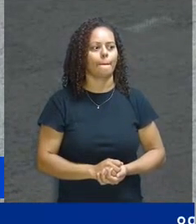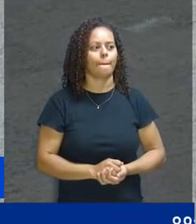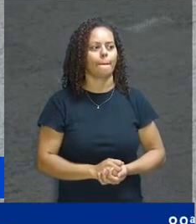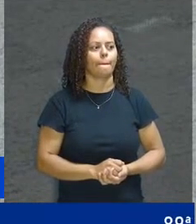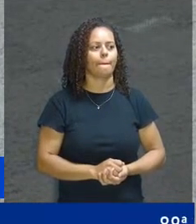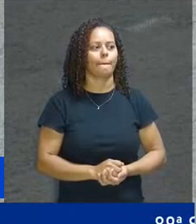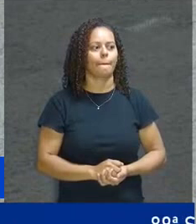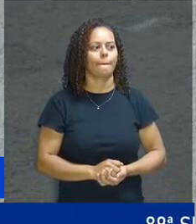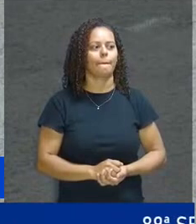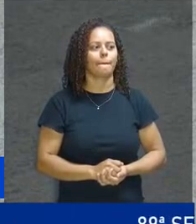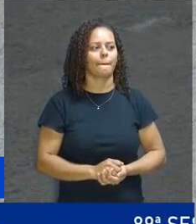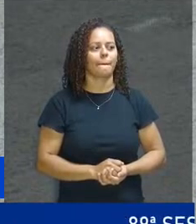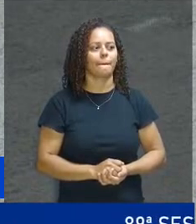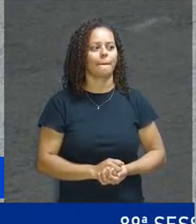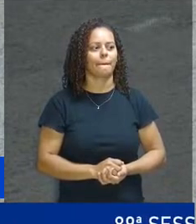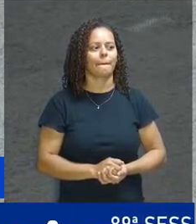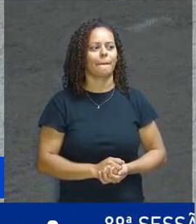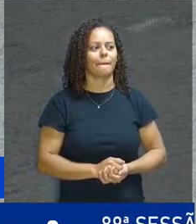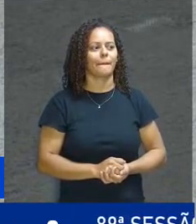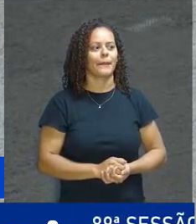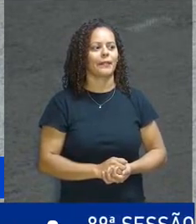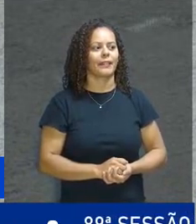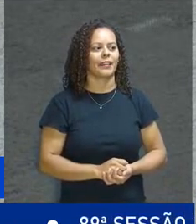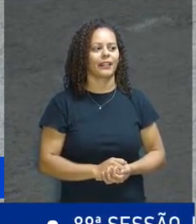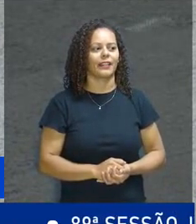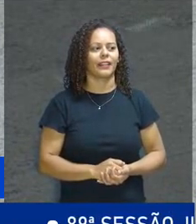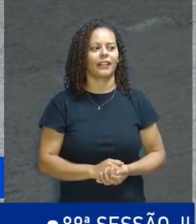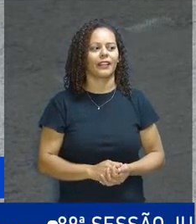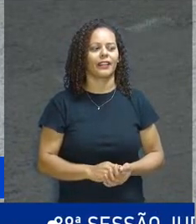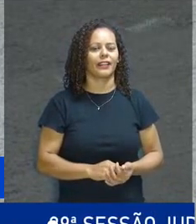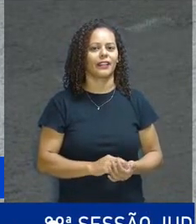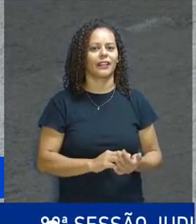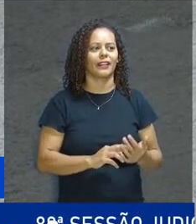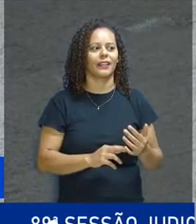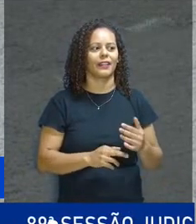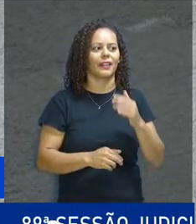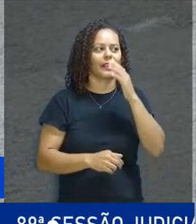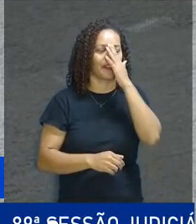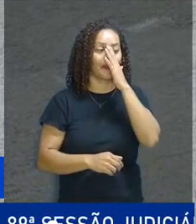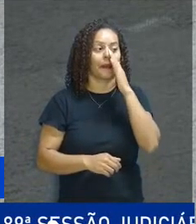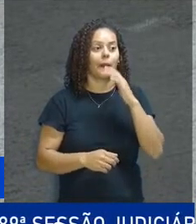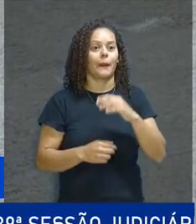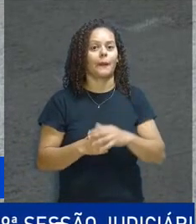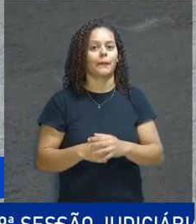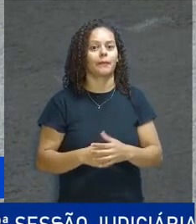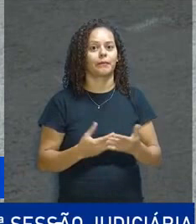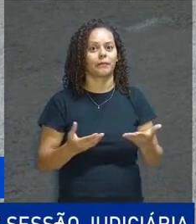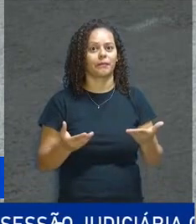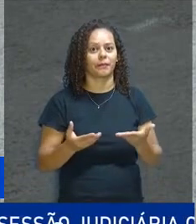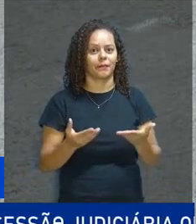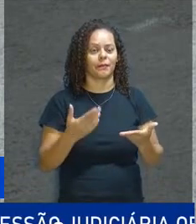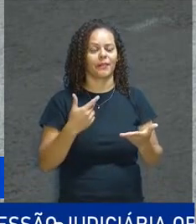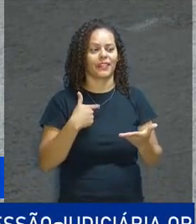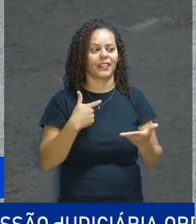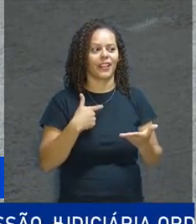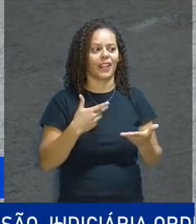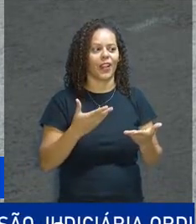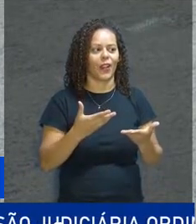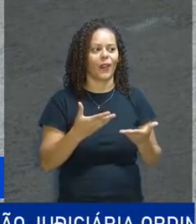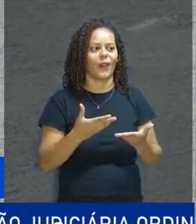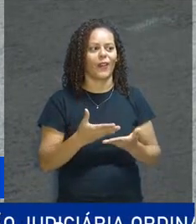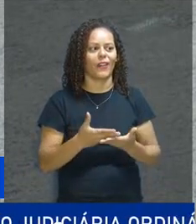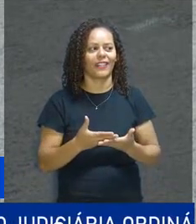Imagina, e um saludo do plenário. E cumprimento, doutor Fernando Melém, desculpa, eu nem tinha anunciado que haveria sustentação oral, mas sua excelência nos